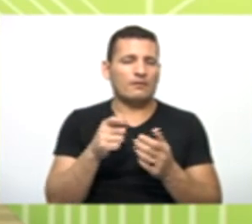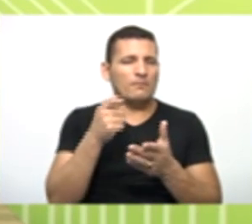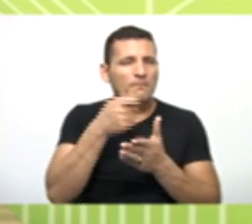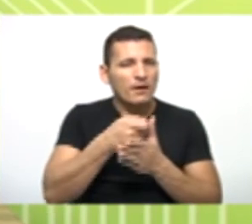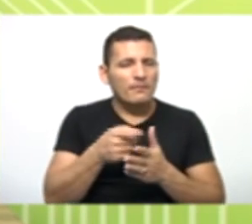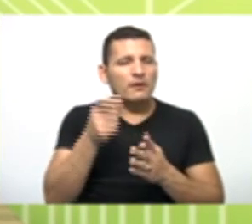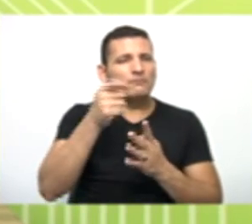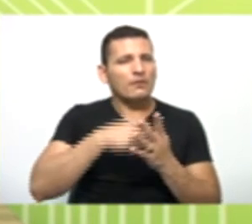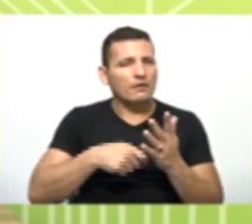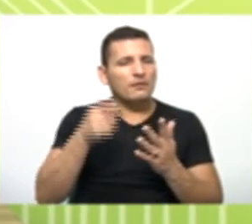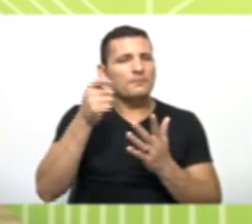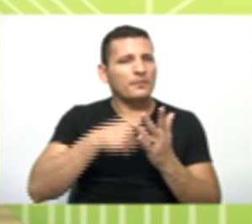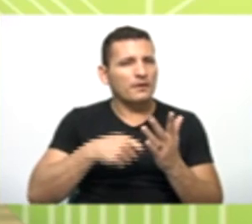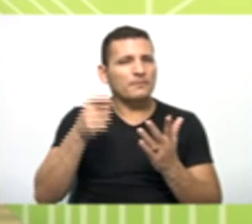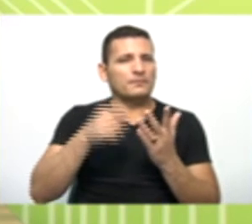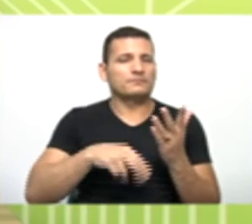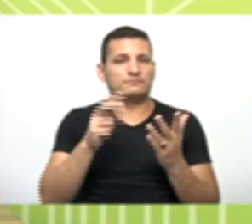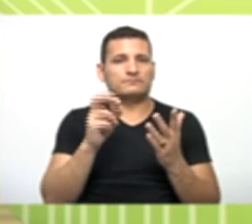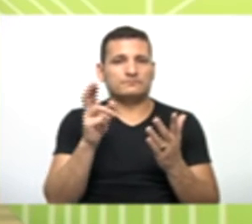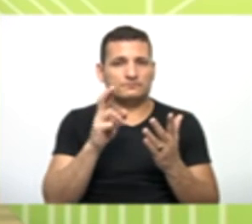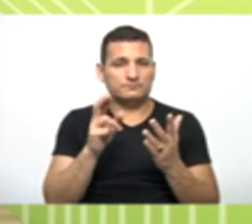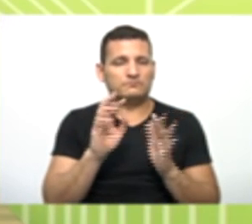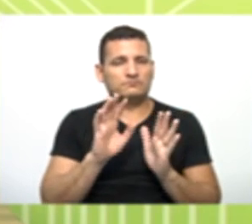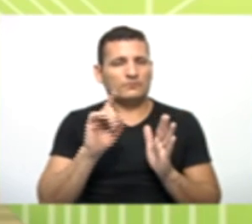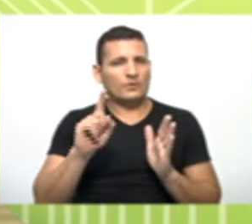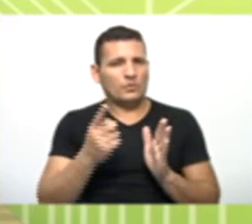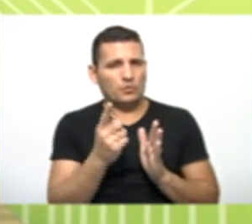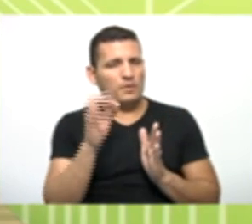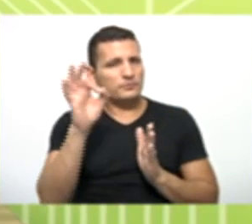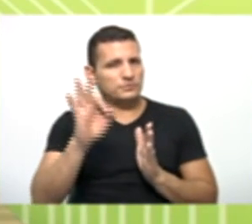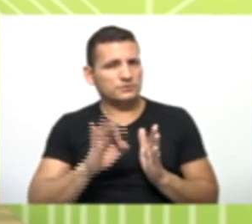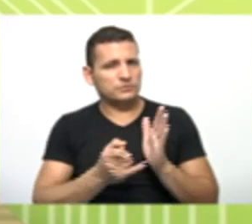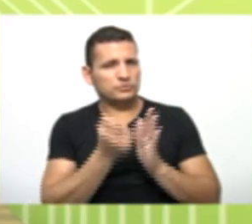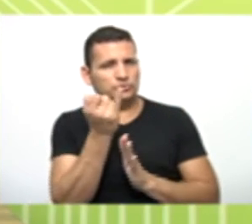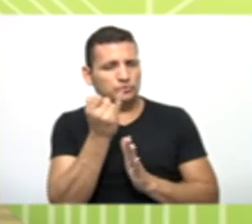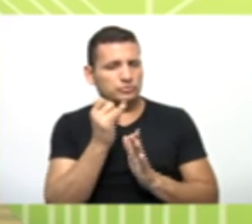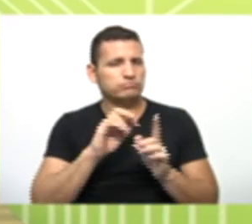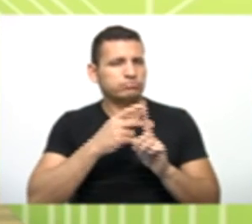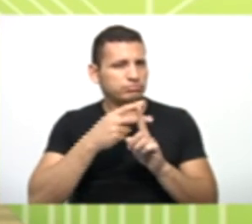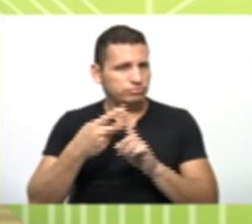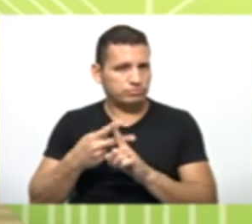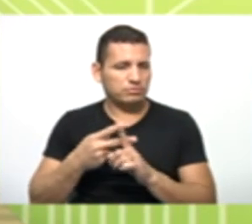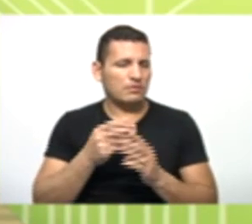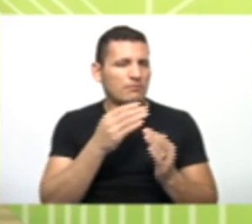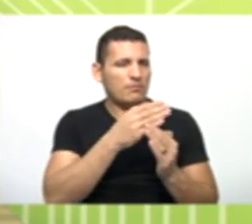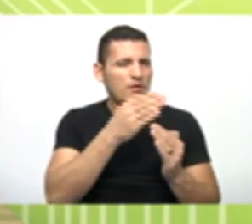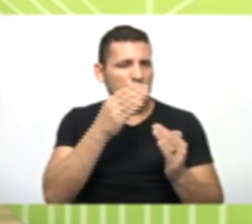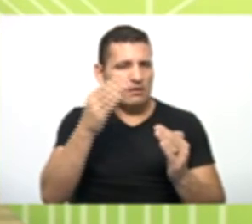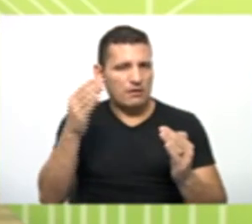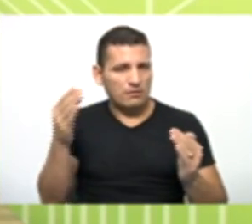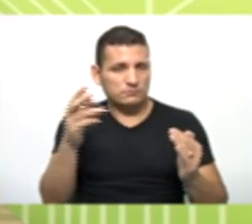mês de R$50, considera uma taxa de 1% ao mês, e daqui a